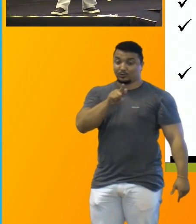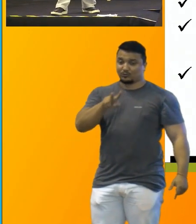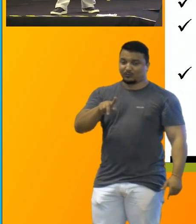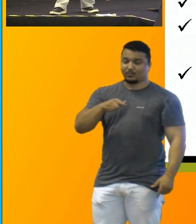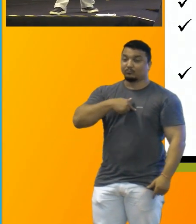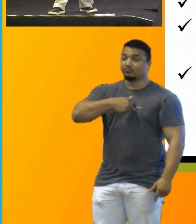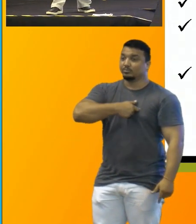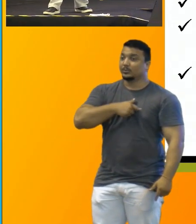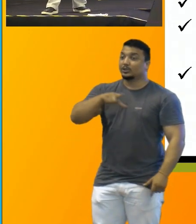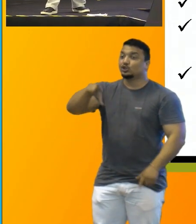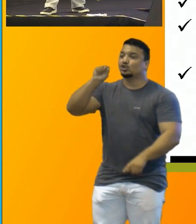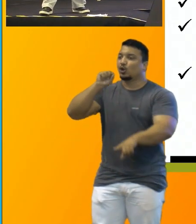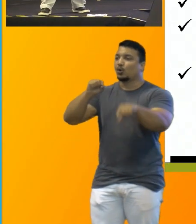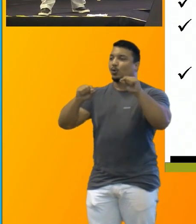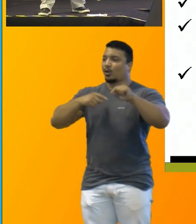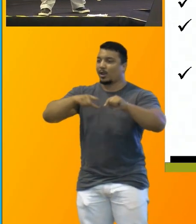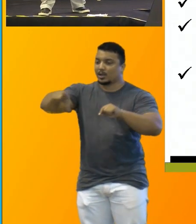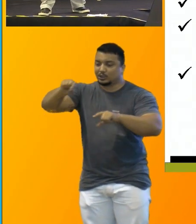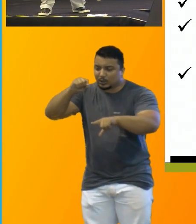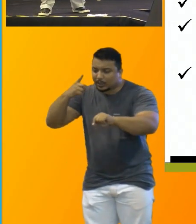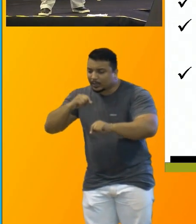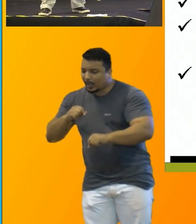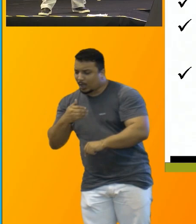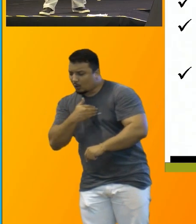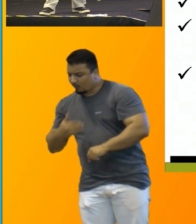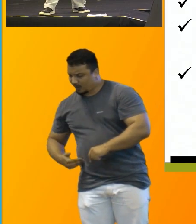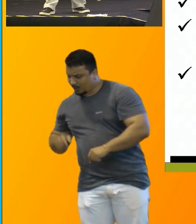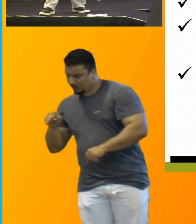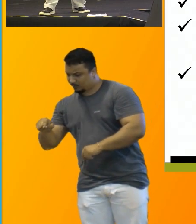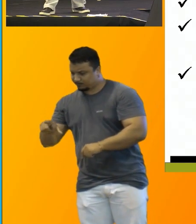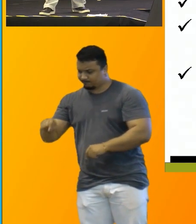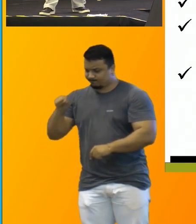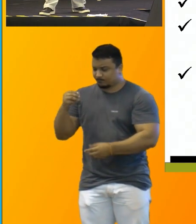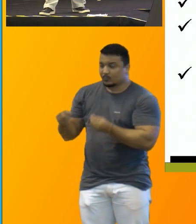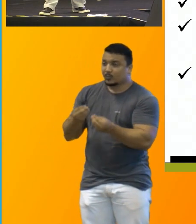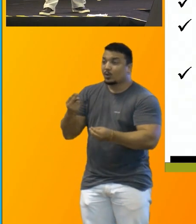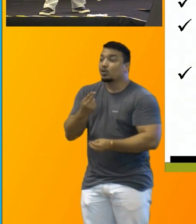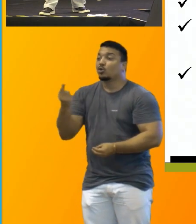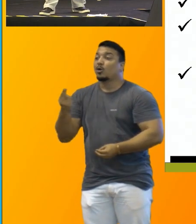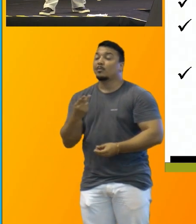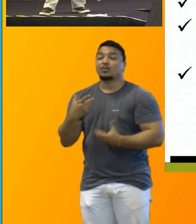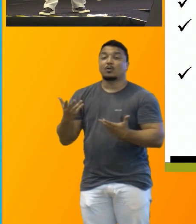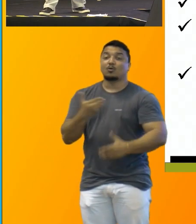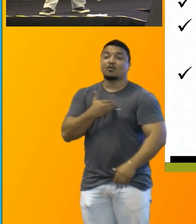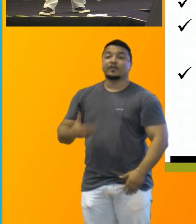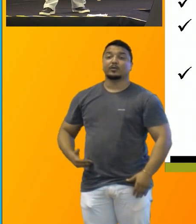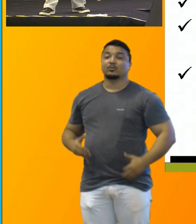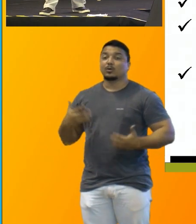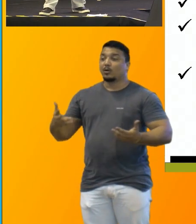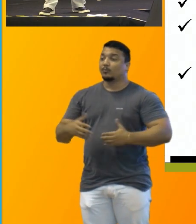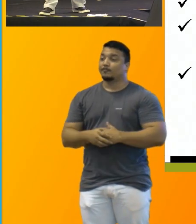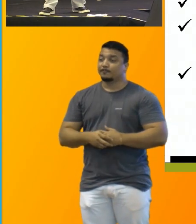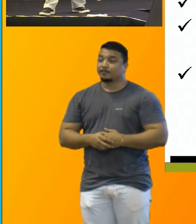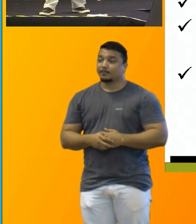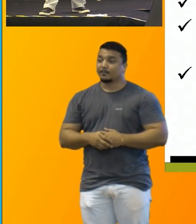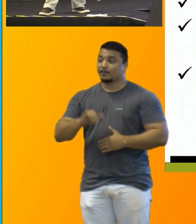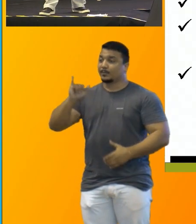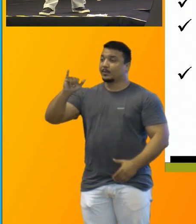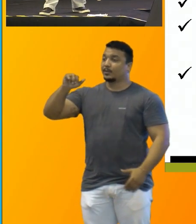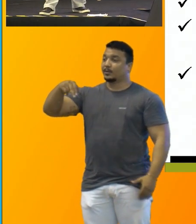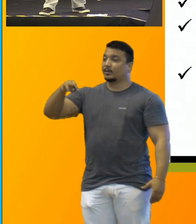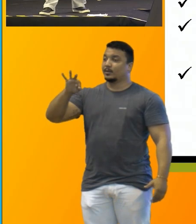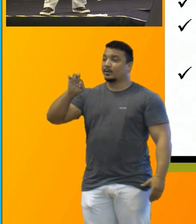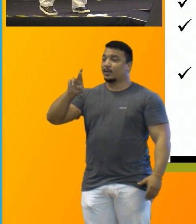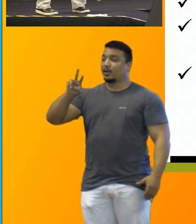Diga comigo, eles eram o quê? Indicados. E sabe como é que era o nome dos governadores indicados?